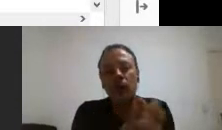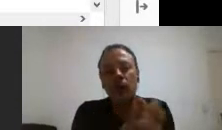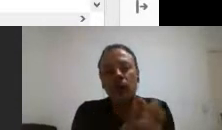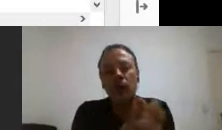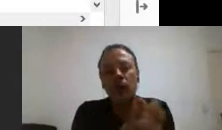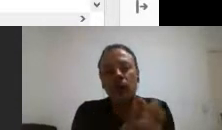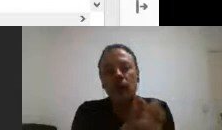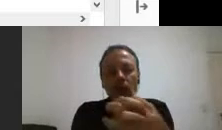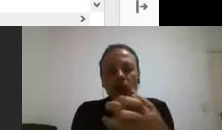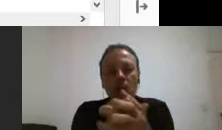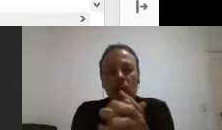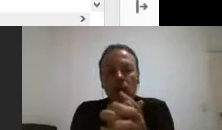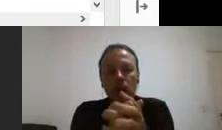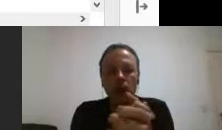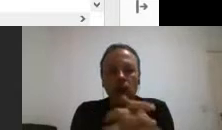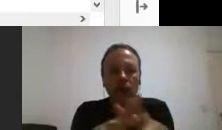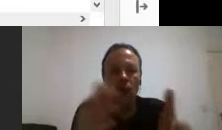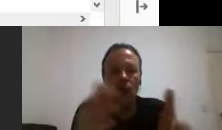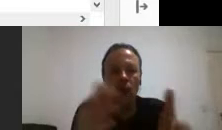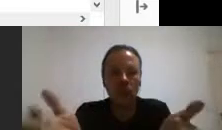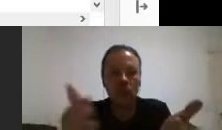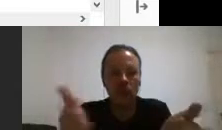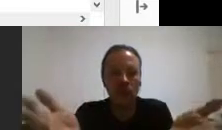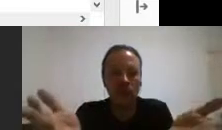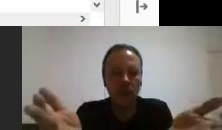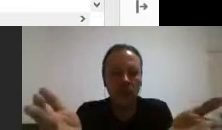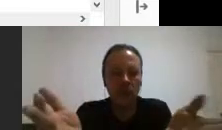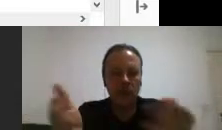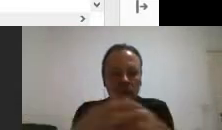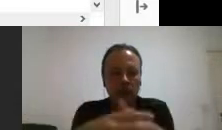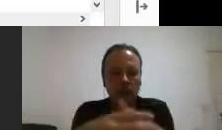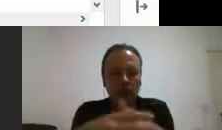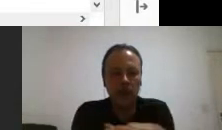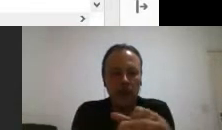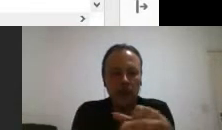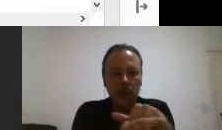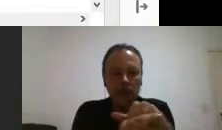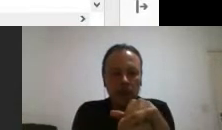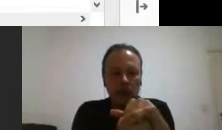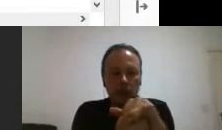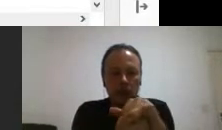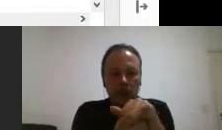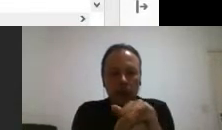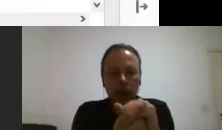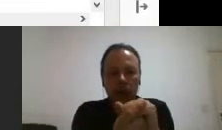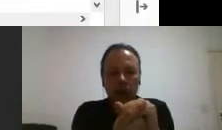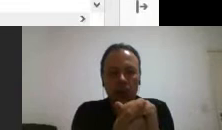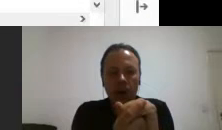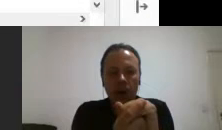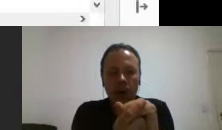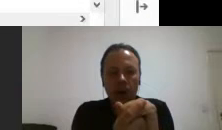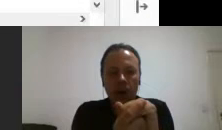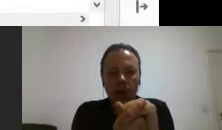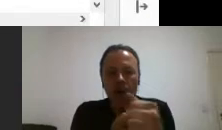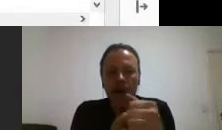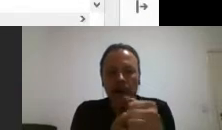usualmente no mercado de trabalho, tanto um contra o outro, a estratégia bottom-up ou top-down,